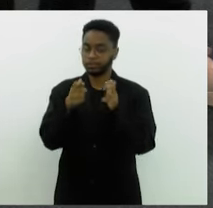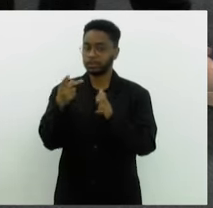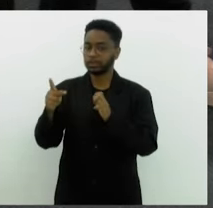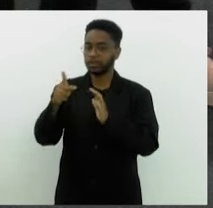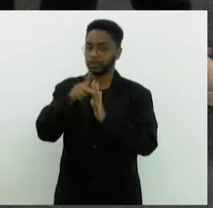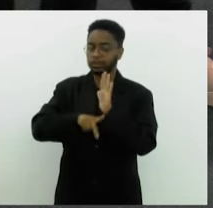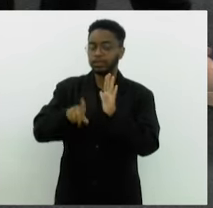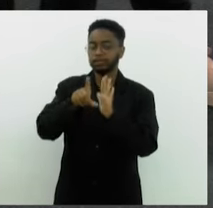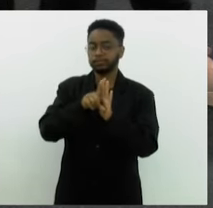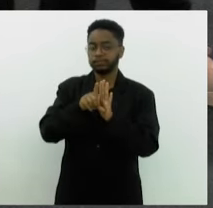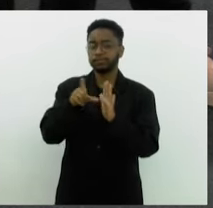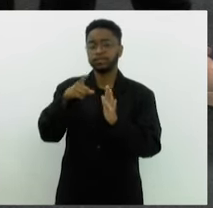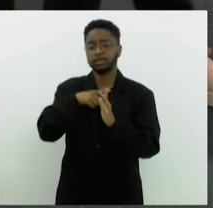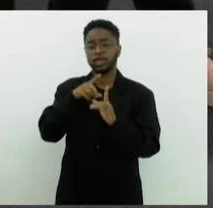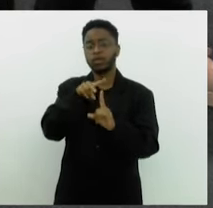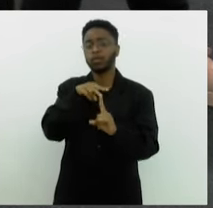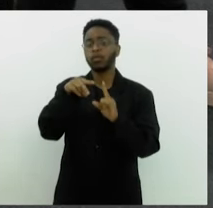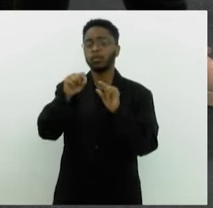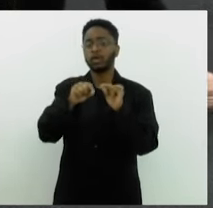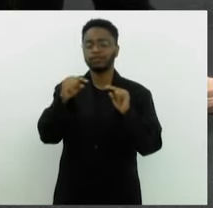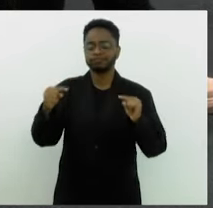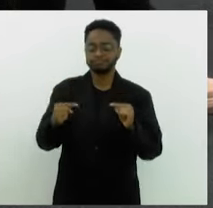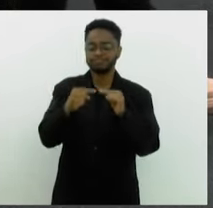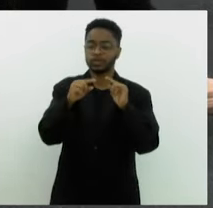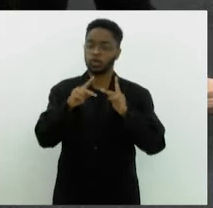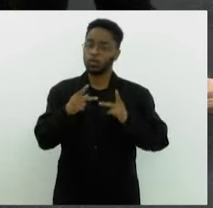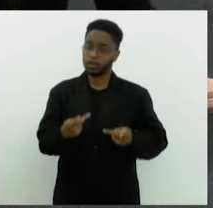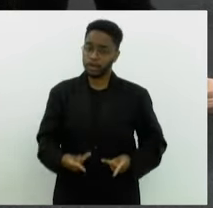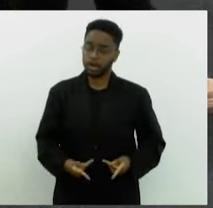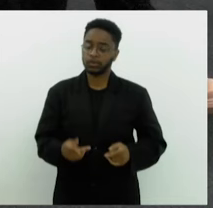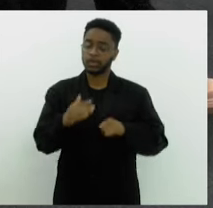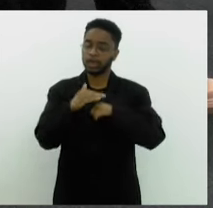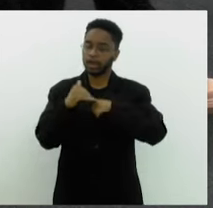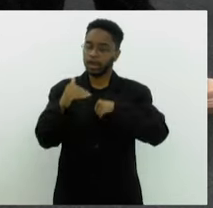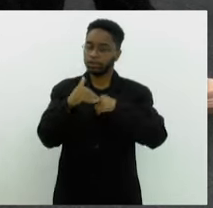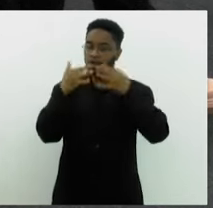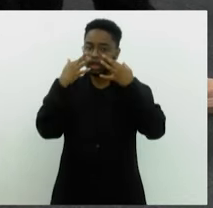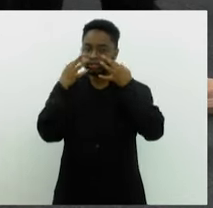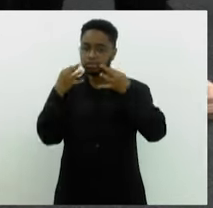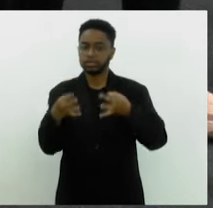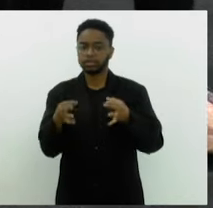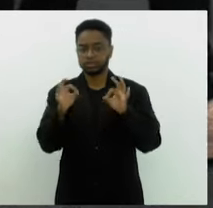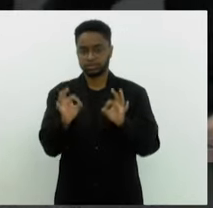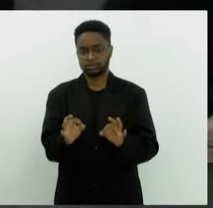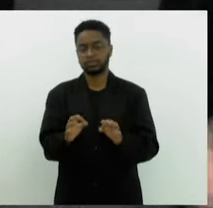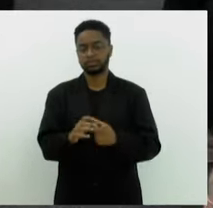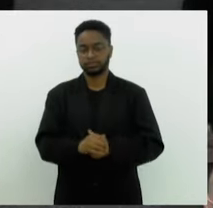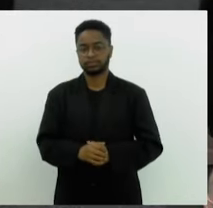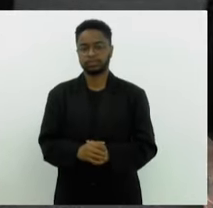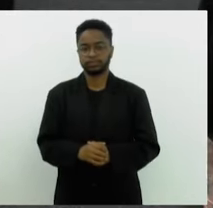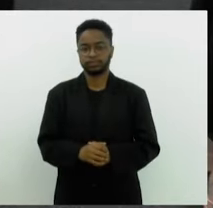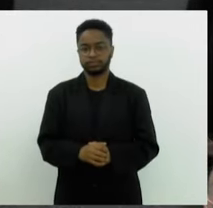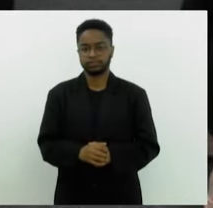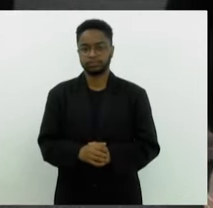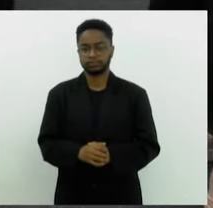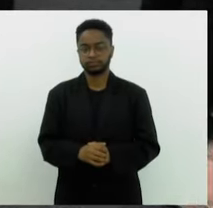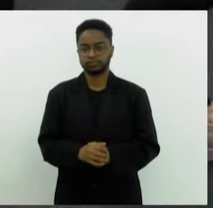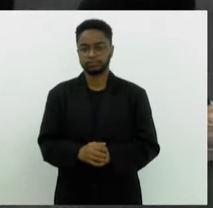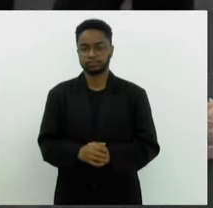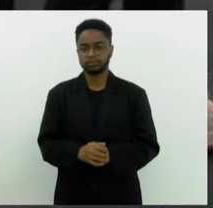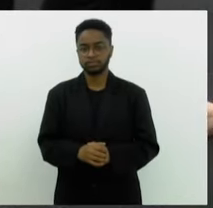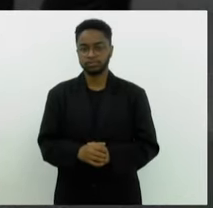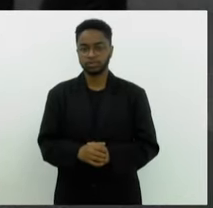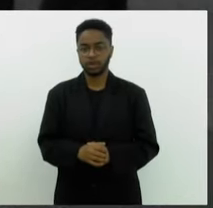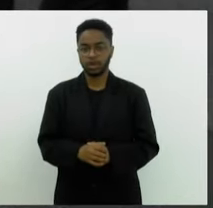olhar profundamente humano, tem um olhar de carinho, um olhar de atenção. Eu chamaria isso ética